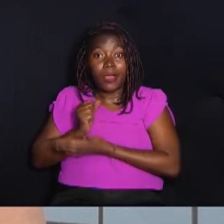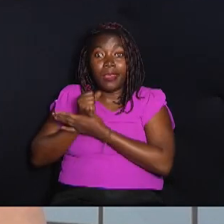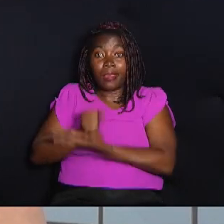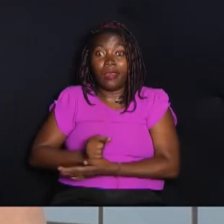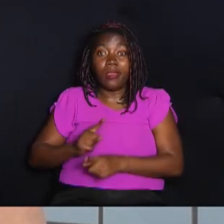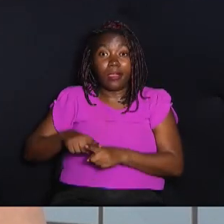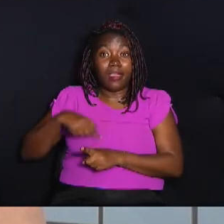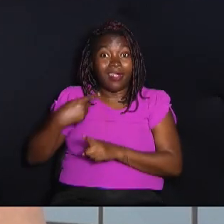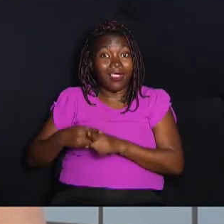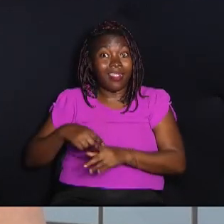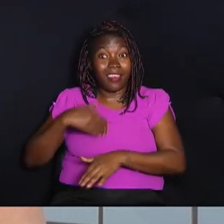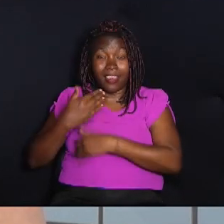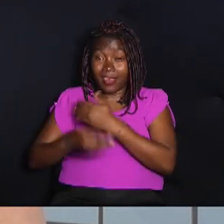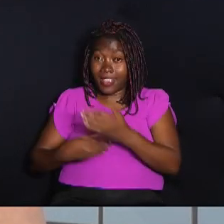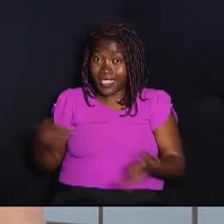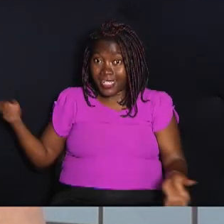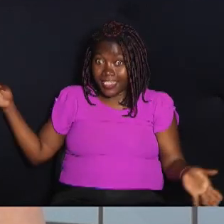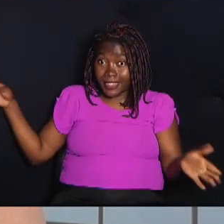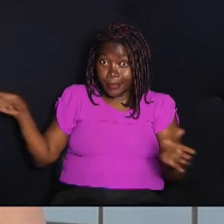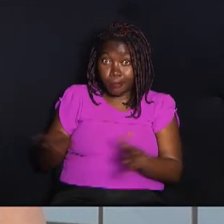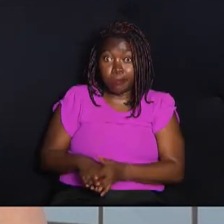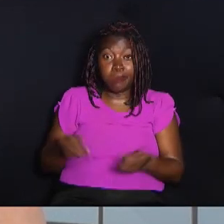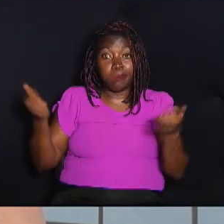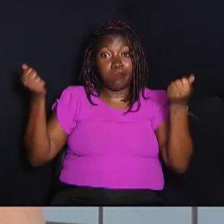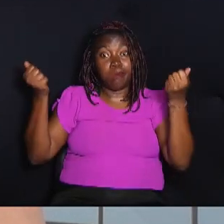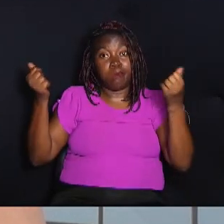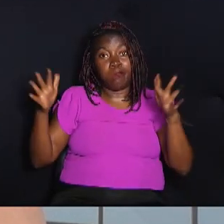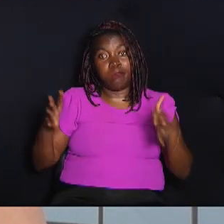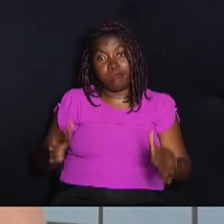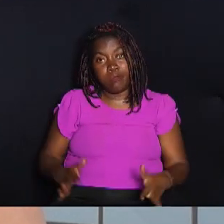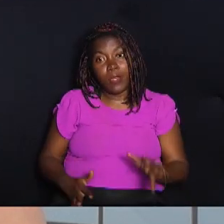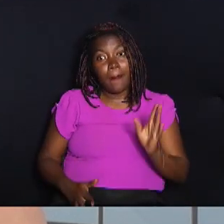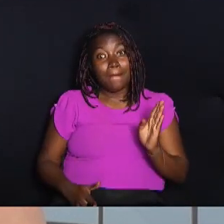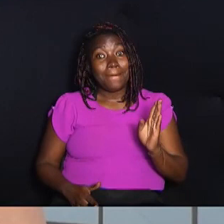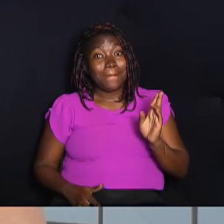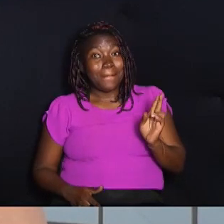momento, aquilo desaba, né? O burnout,